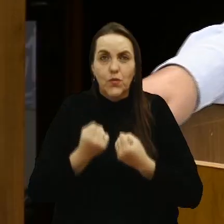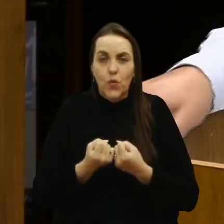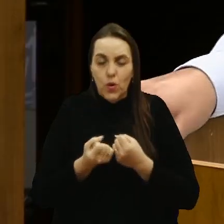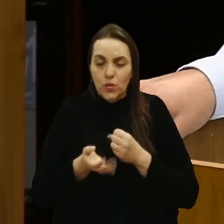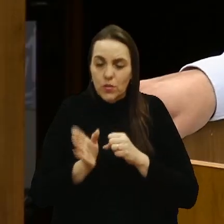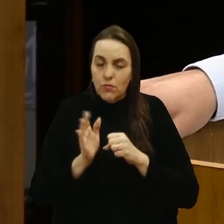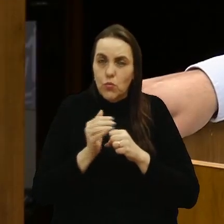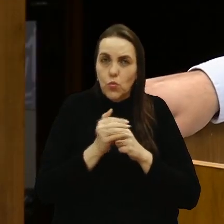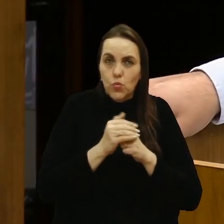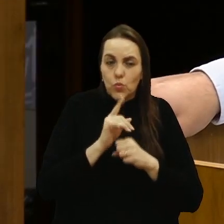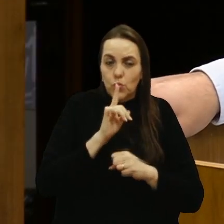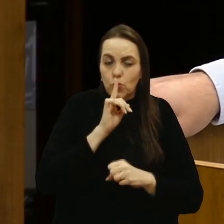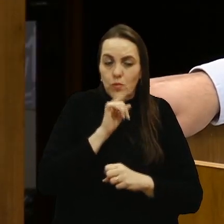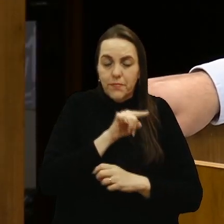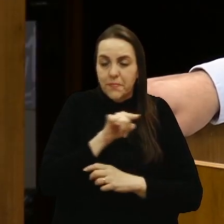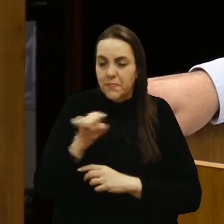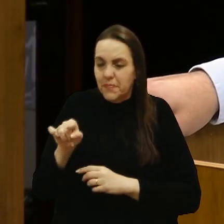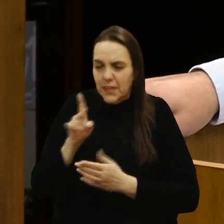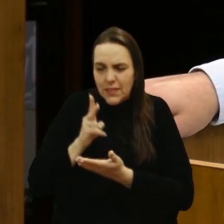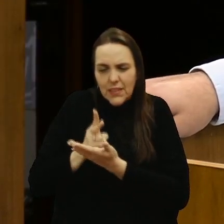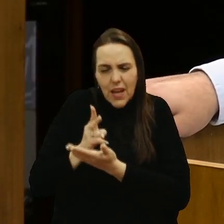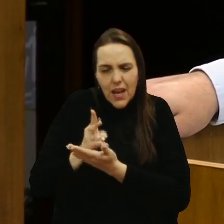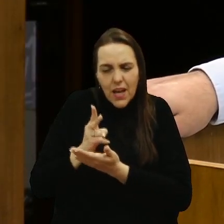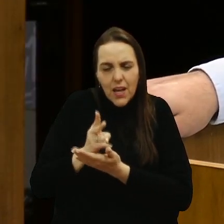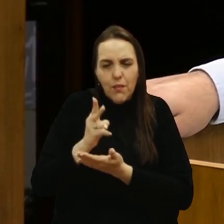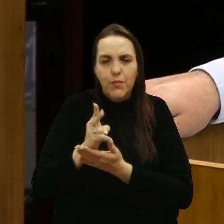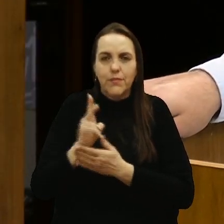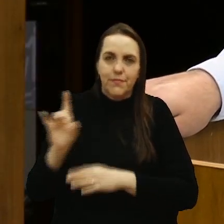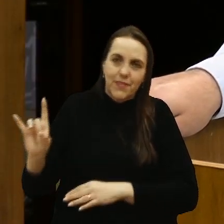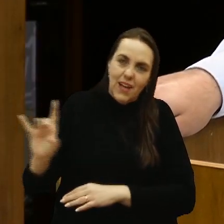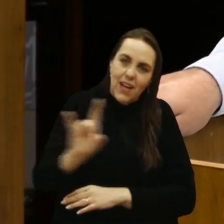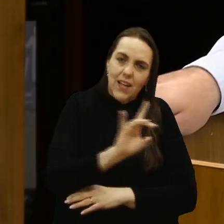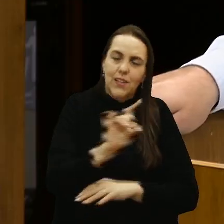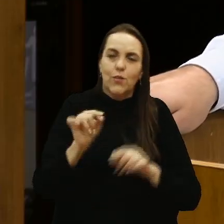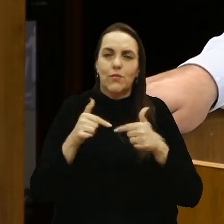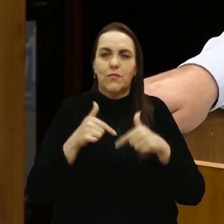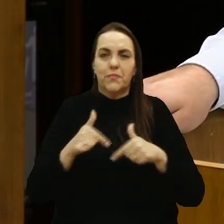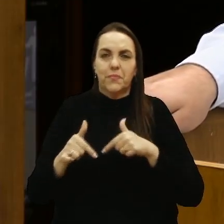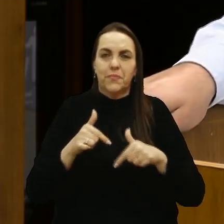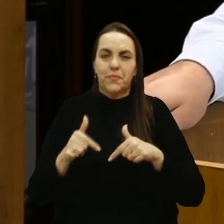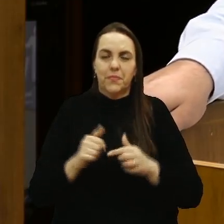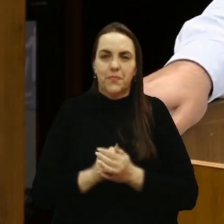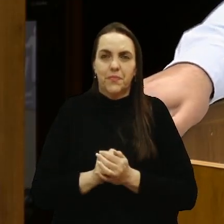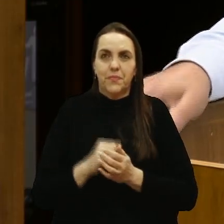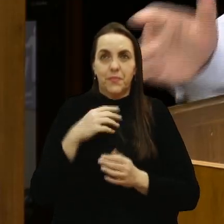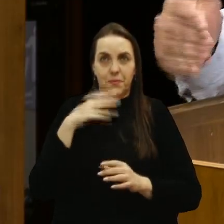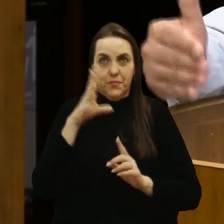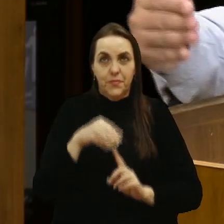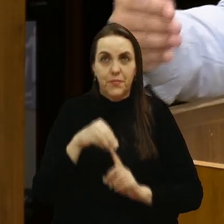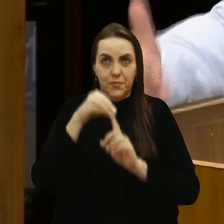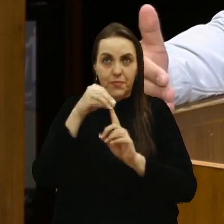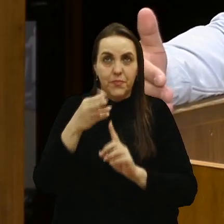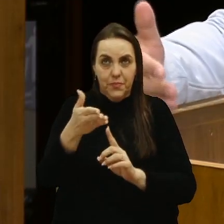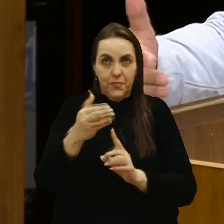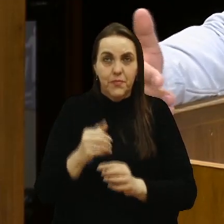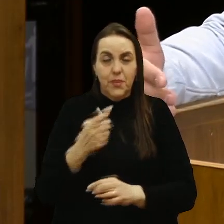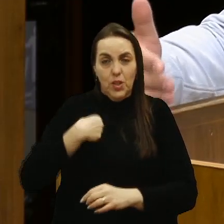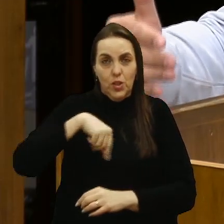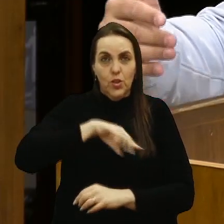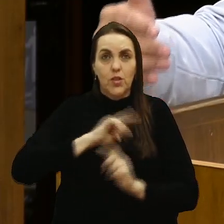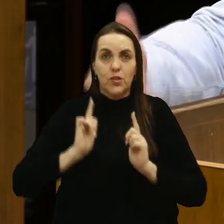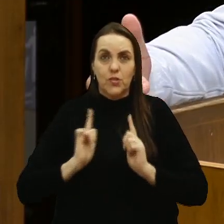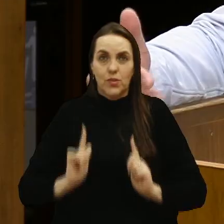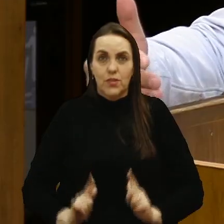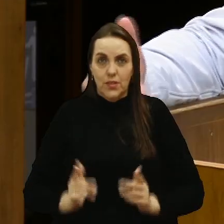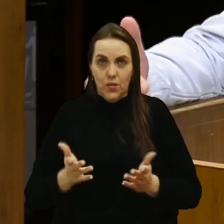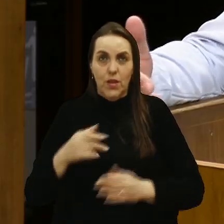silencioso e constante desses trabalhadores. Eu destaco que na nossa gestão, à